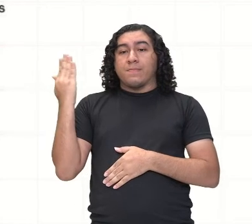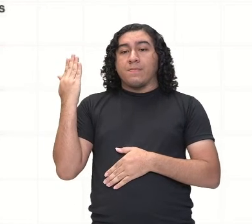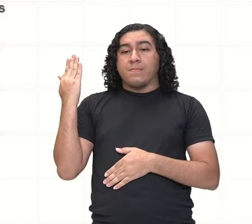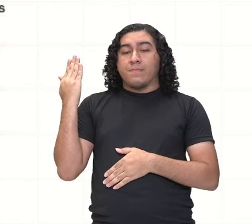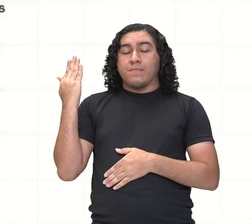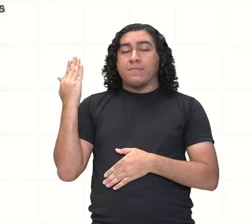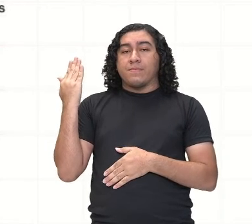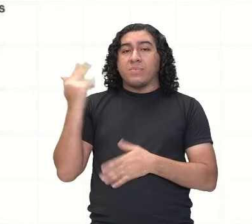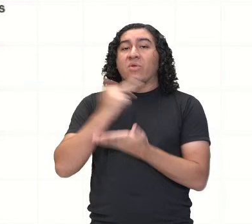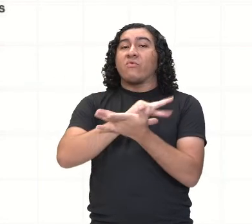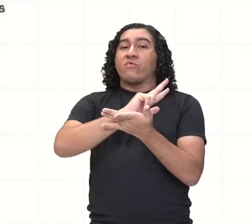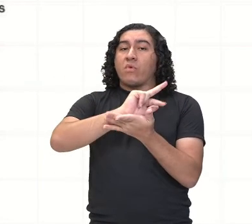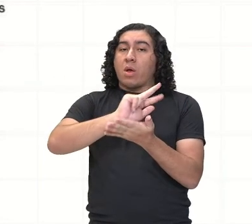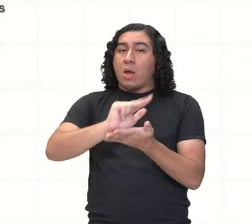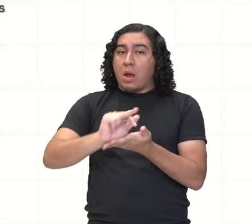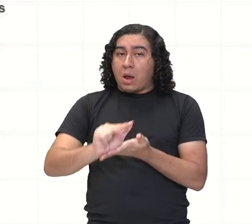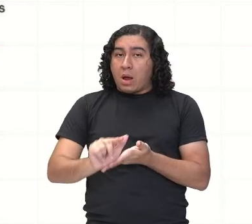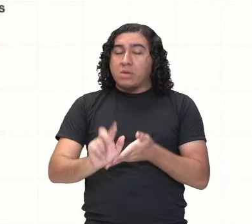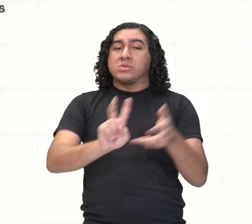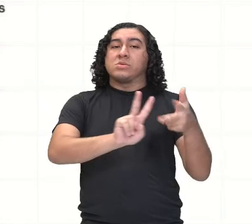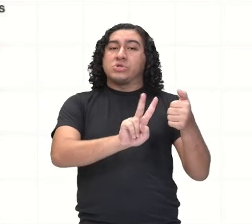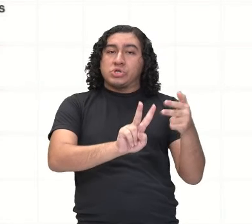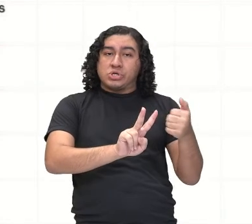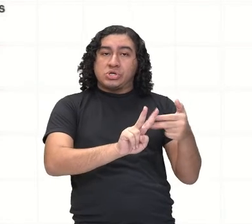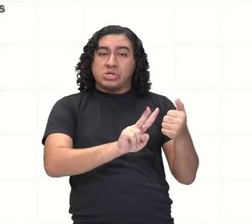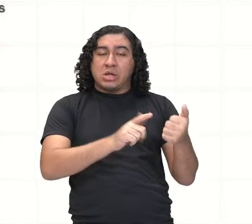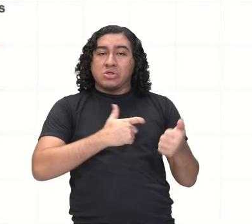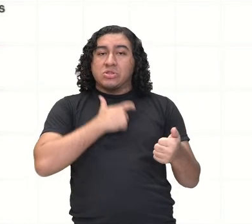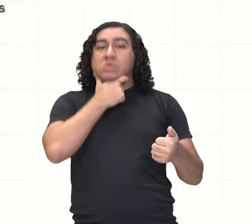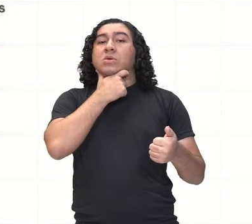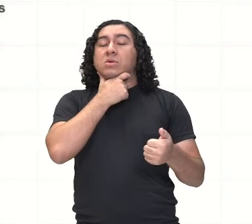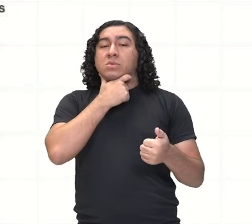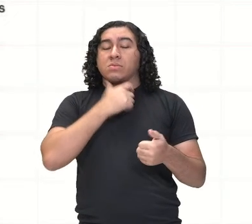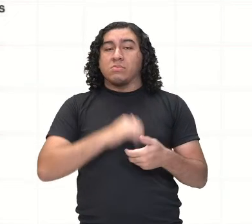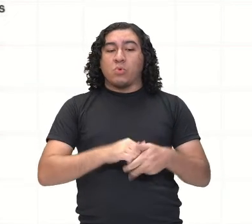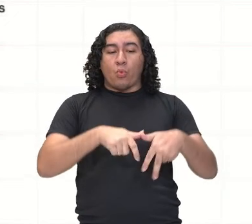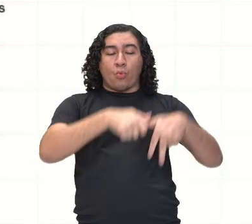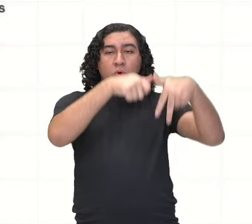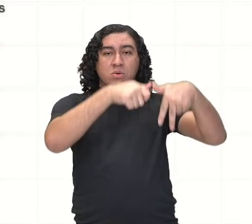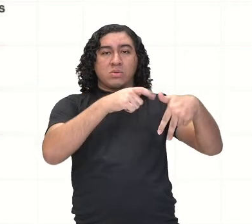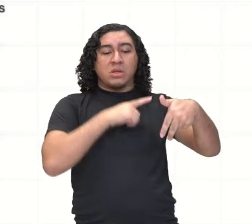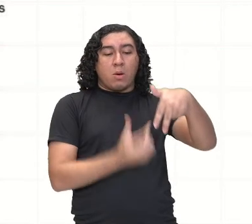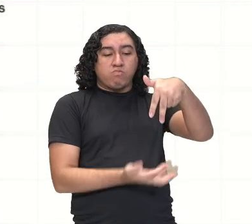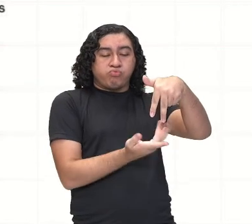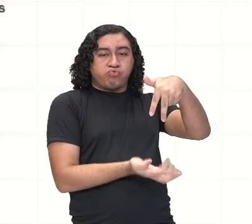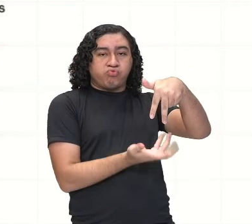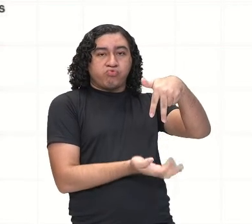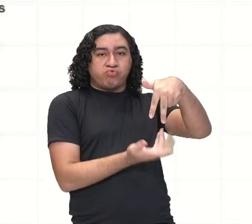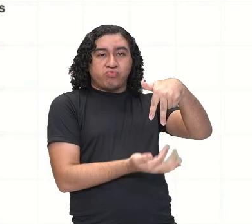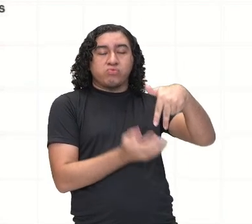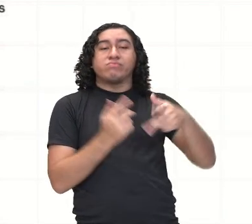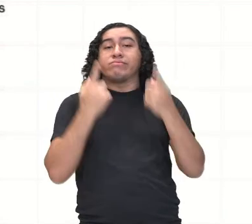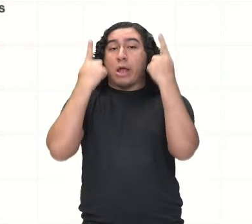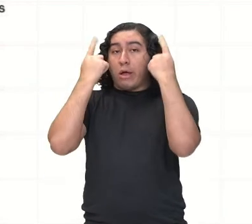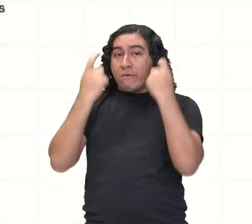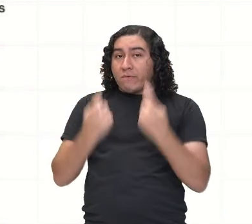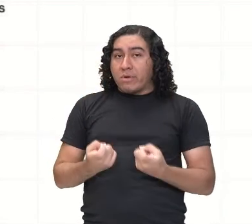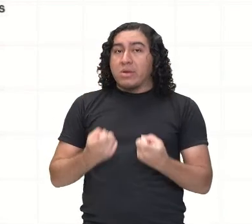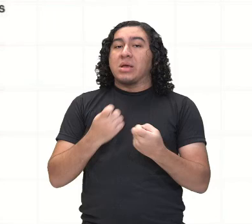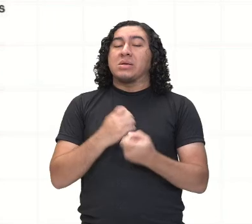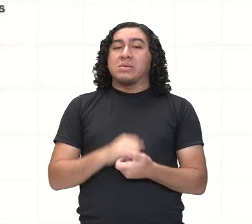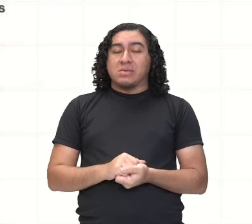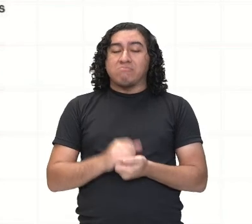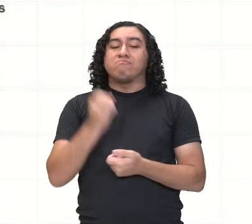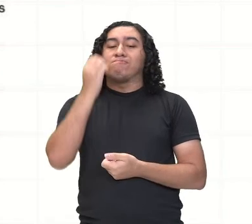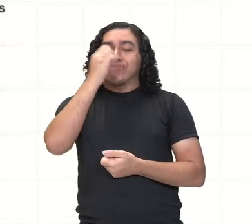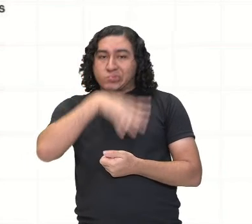vários indígenas sendo enforcados e queimados em fogueiras. Então, tamanha a violência, a